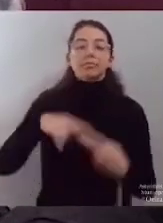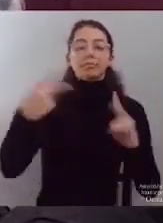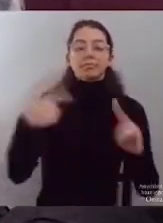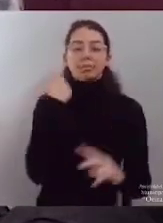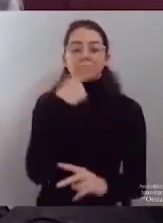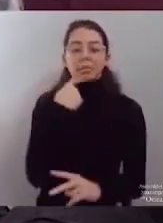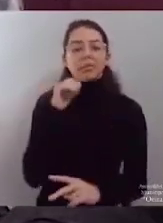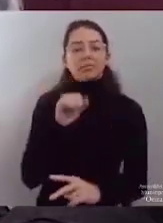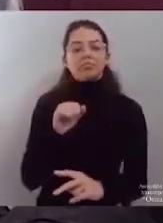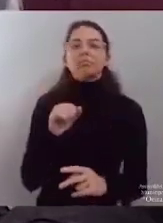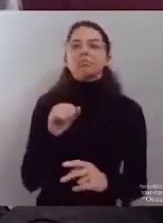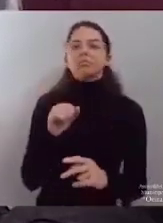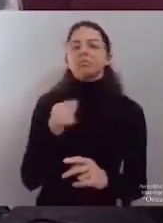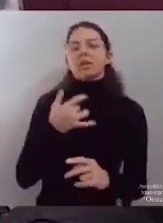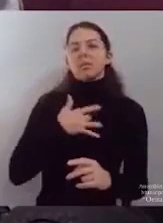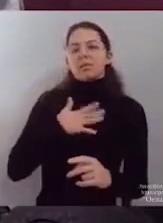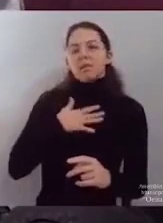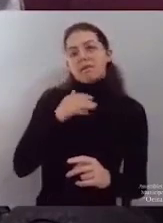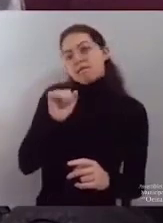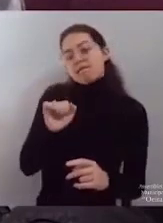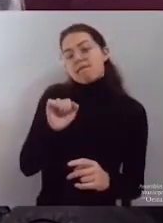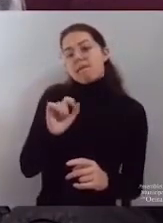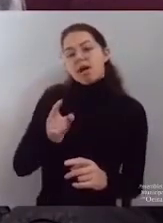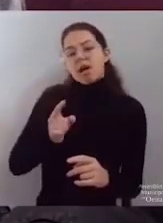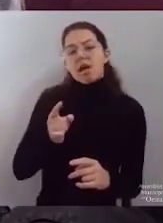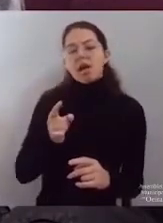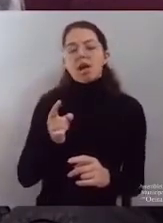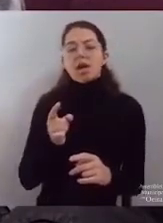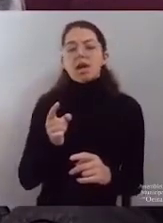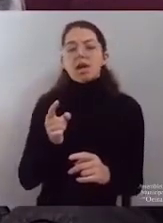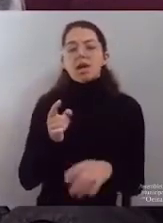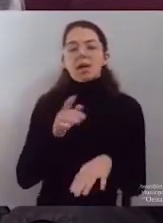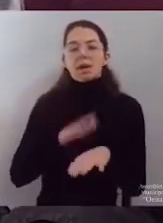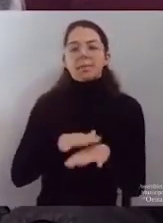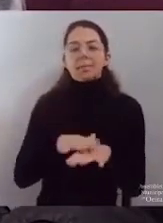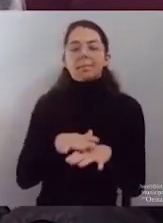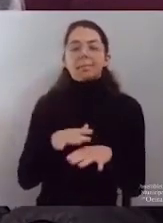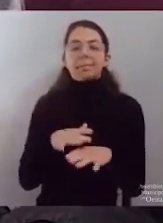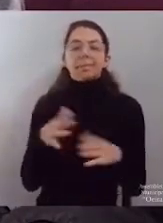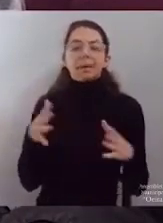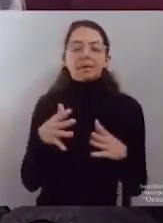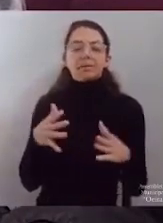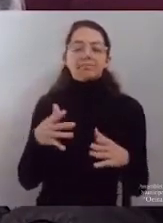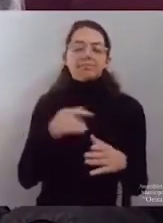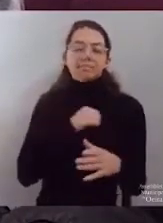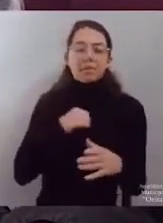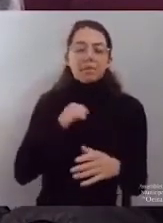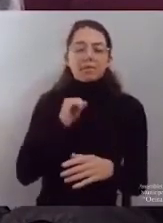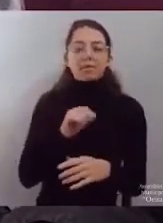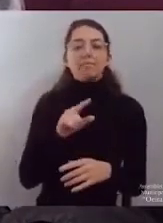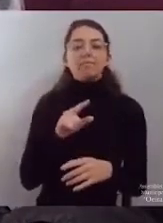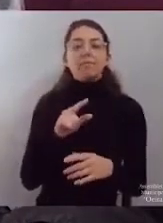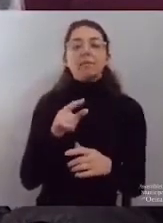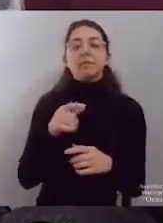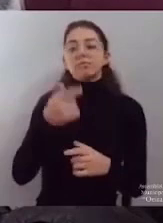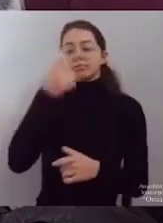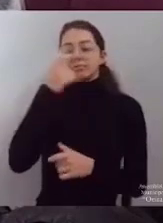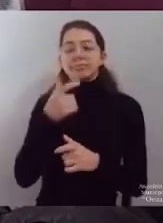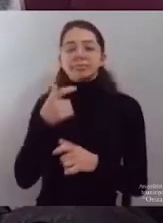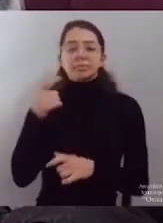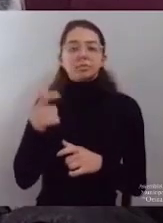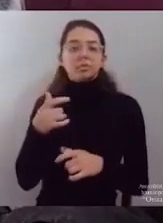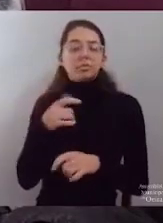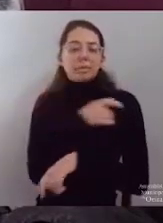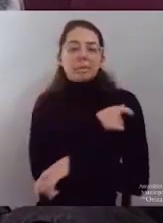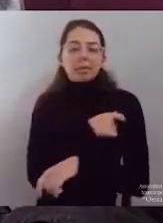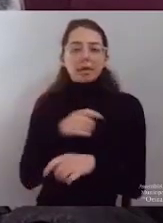acionista maioritário, apoiando a empresa na sua atividade, não sendo acompanhada pelos restantes acionistas no esforço em que muitos não